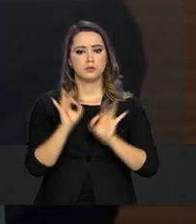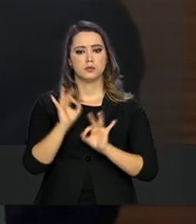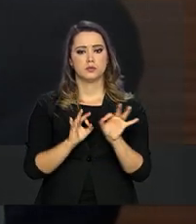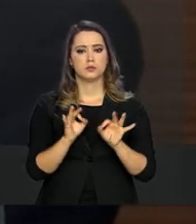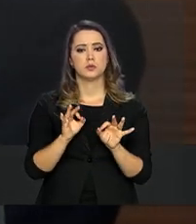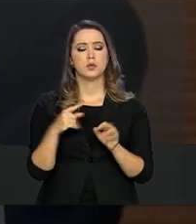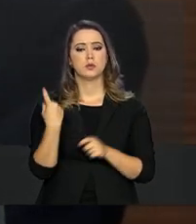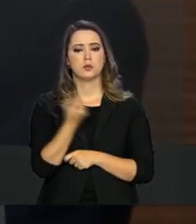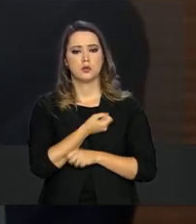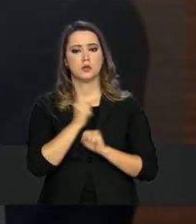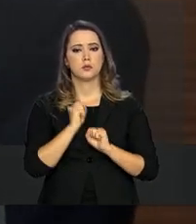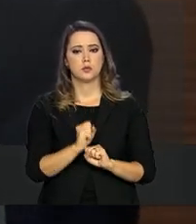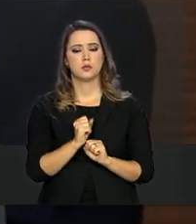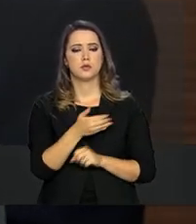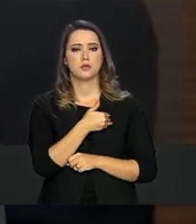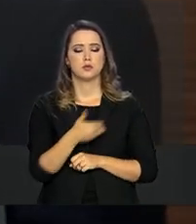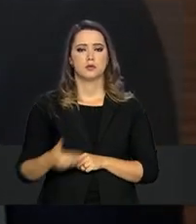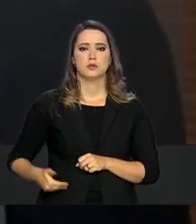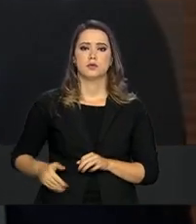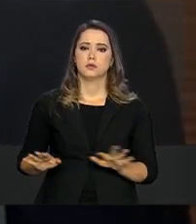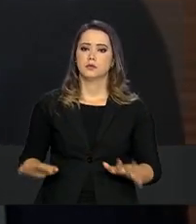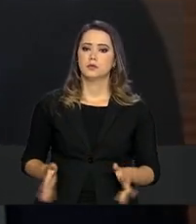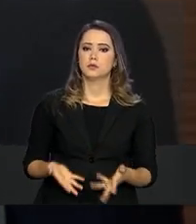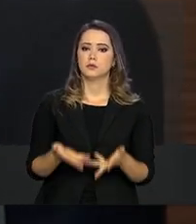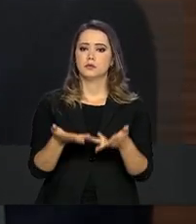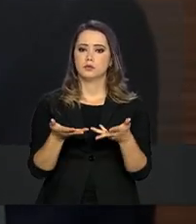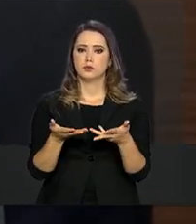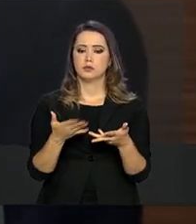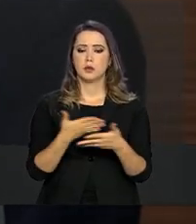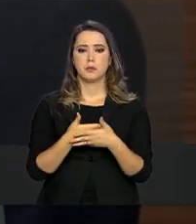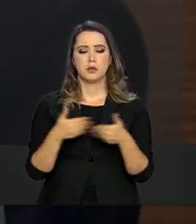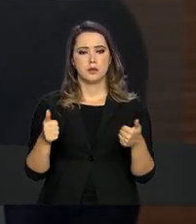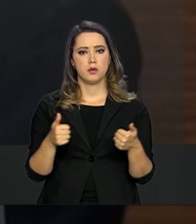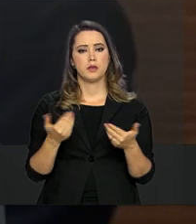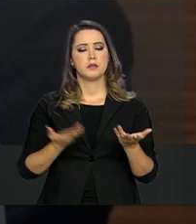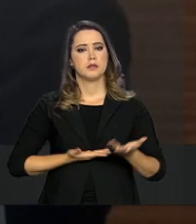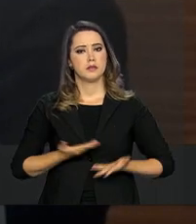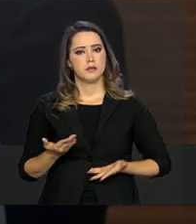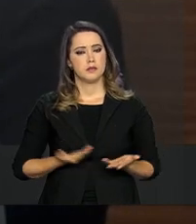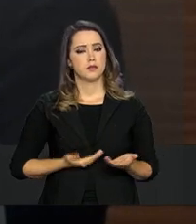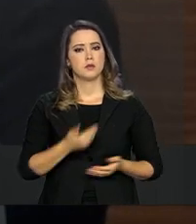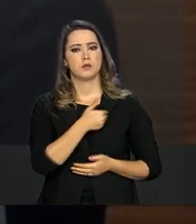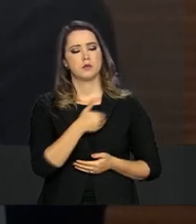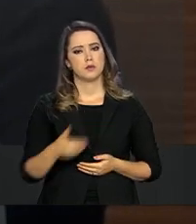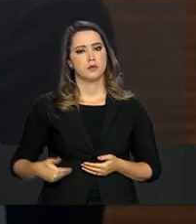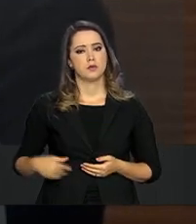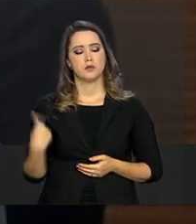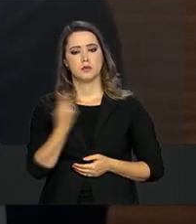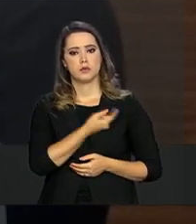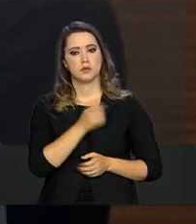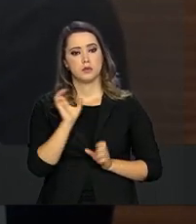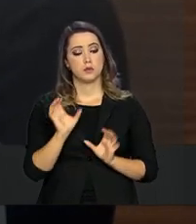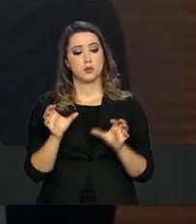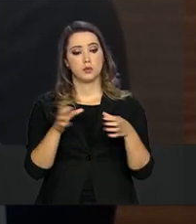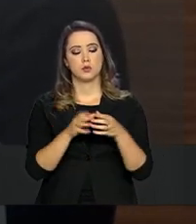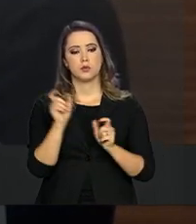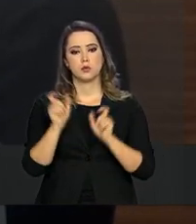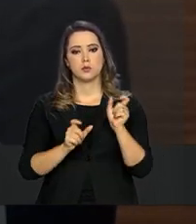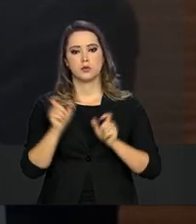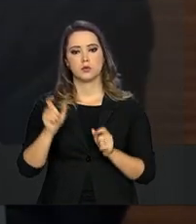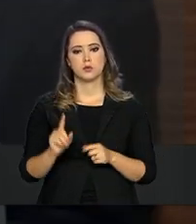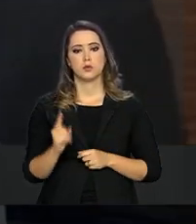capacidade como governos de promover cada vez mais e melhores serviços públicos a nossos cidadãos numa democracia